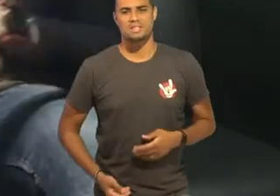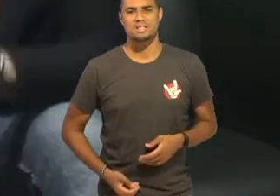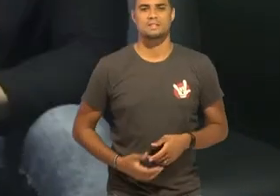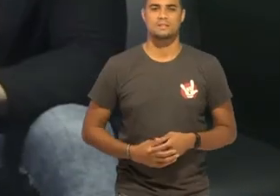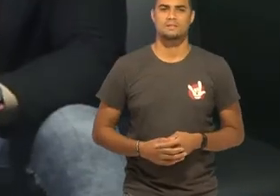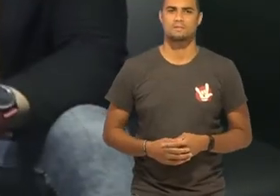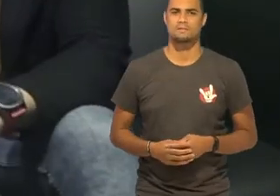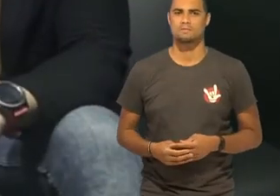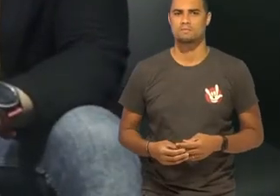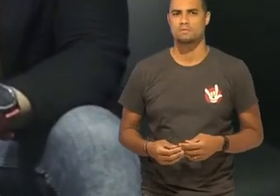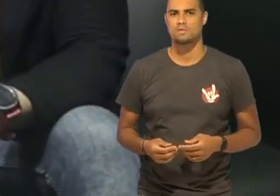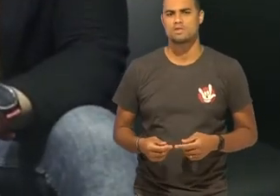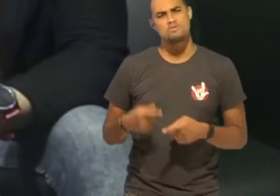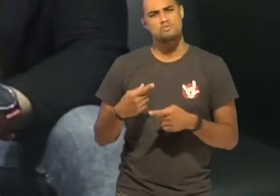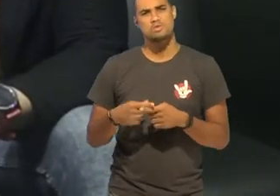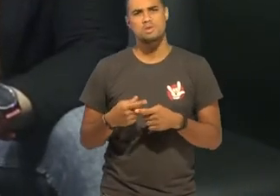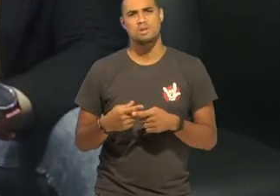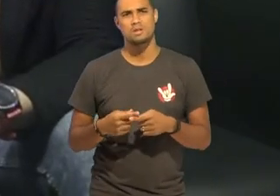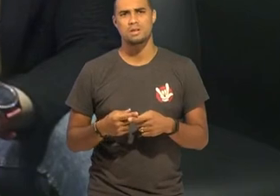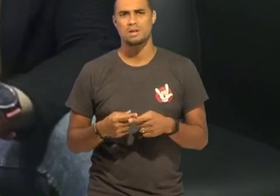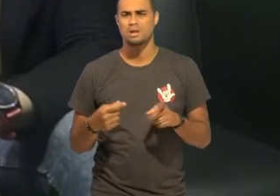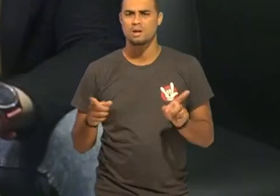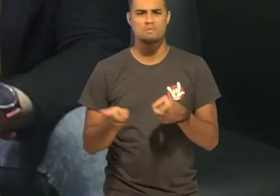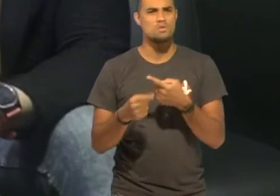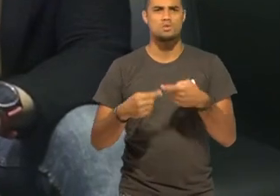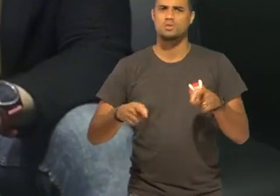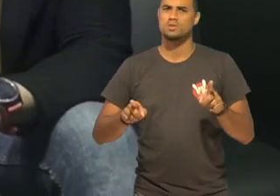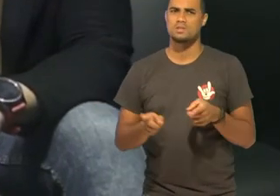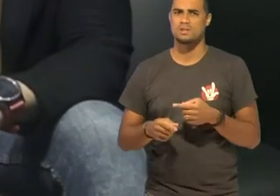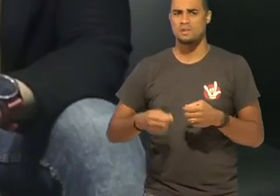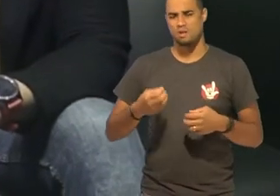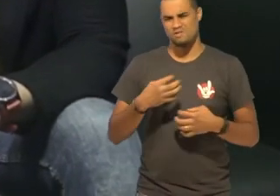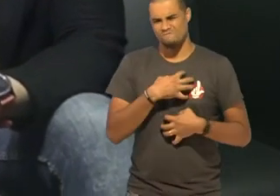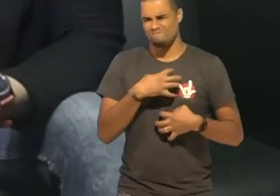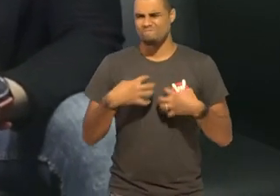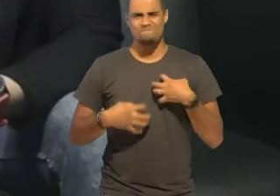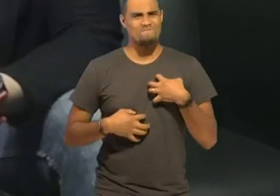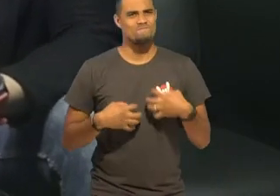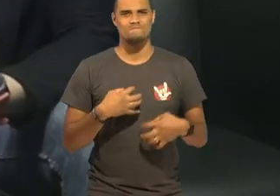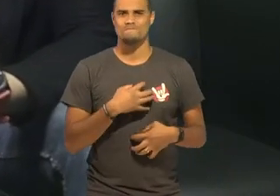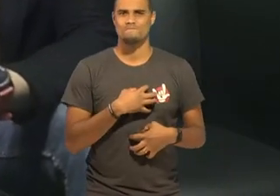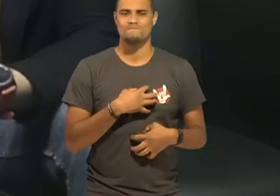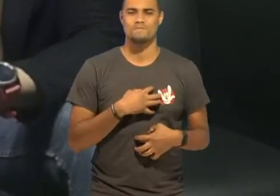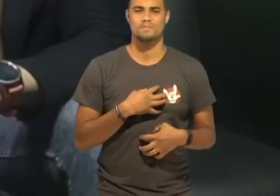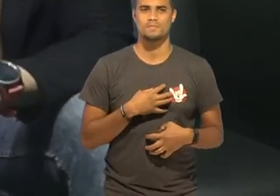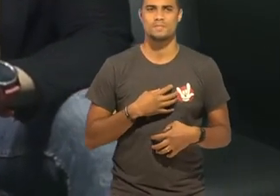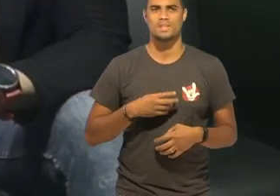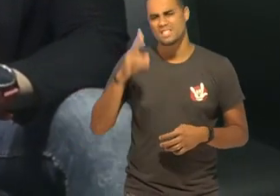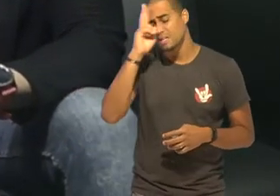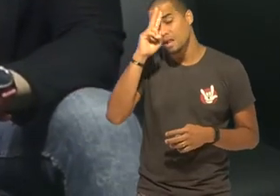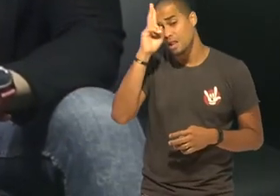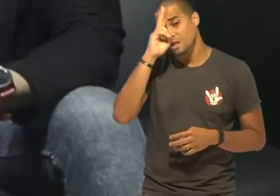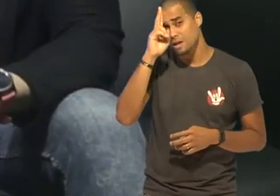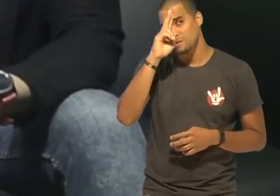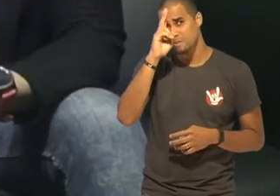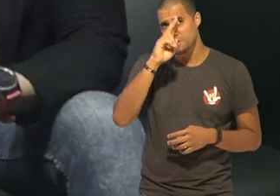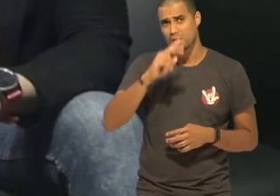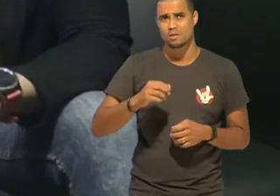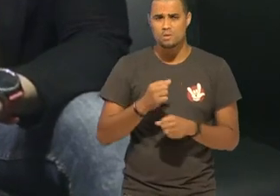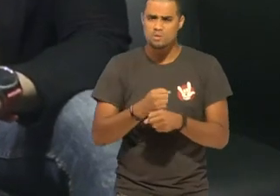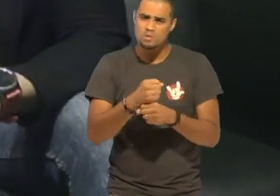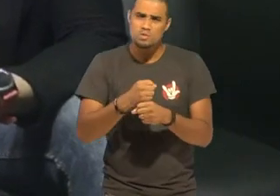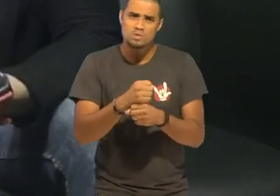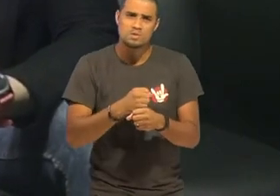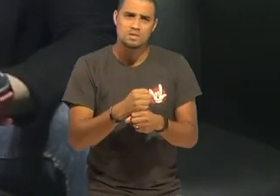muito... Essa música é muito viva mesmo, os nossos acampamentos. É. E a gente lembra, né, de todos os anos. Não dá pra nem pra separar,